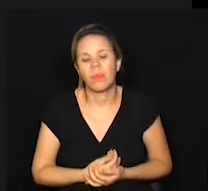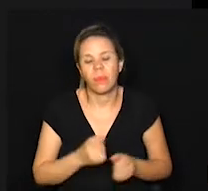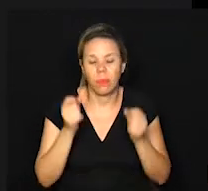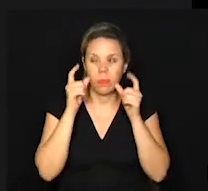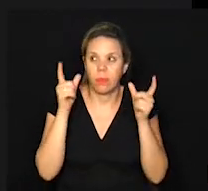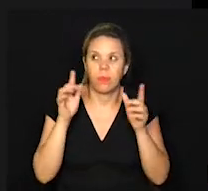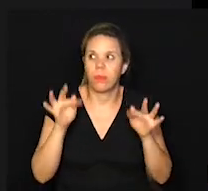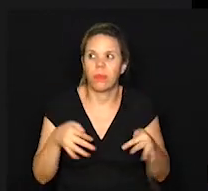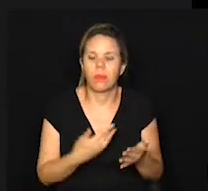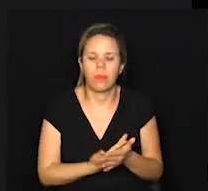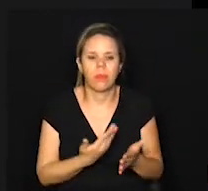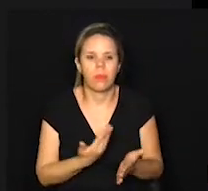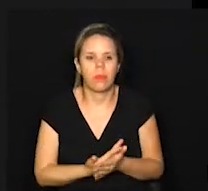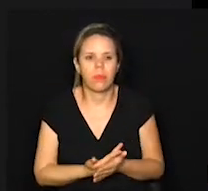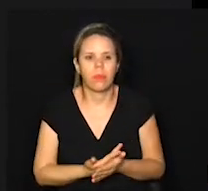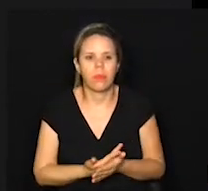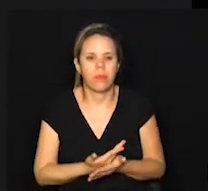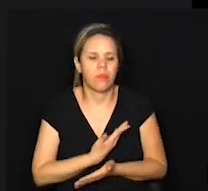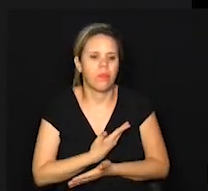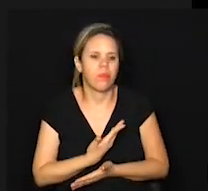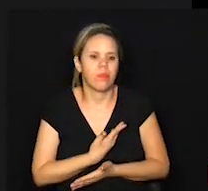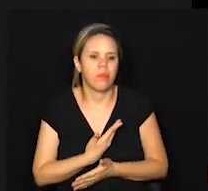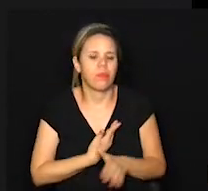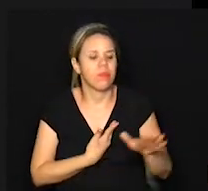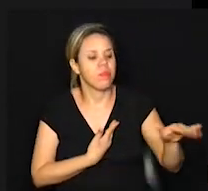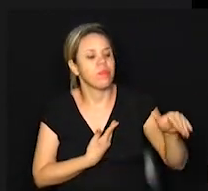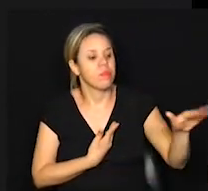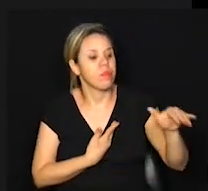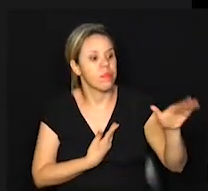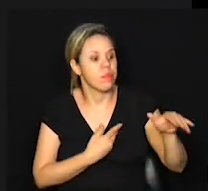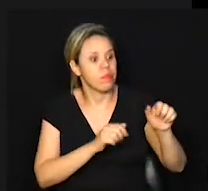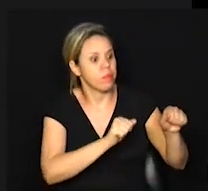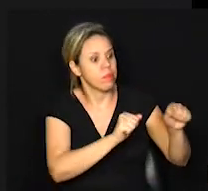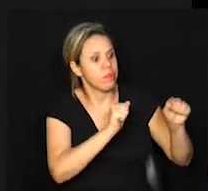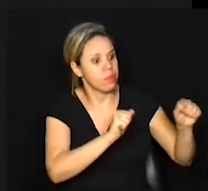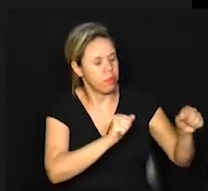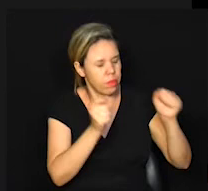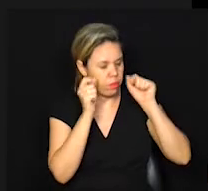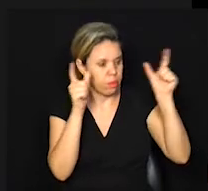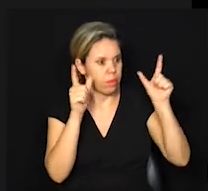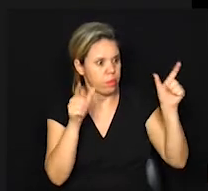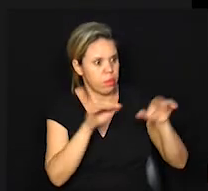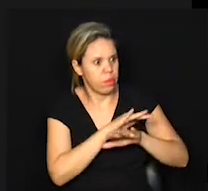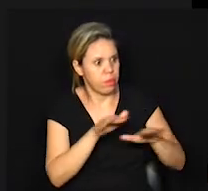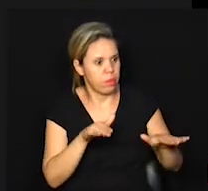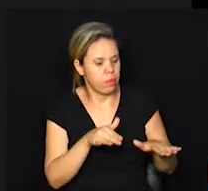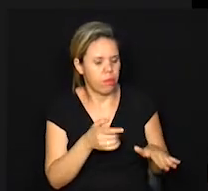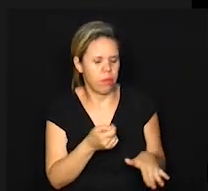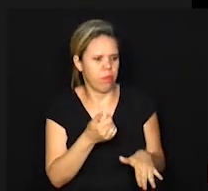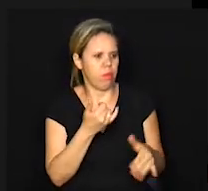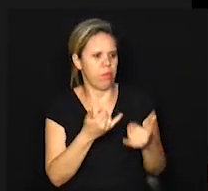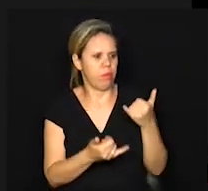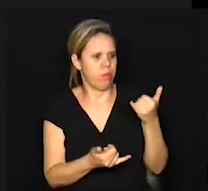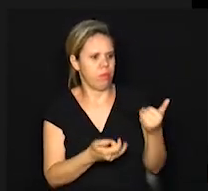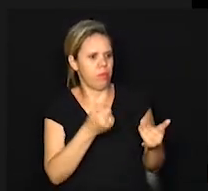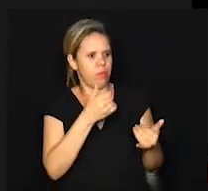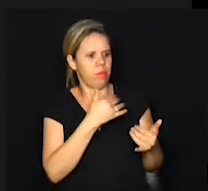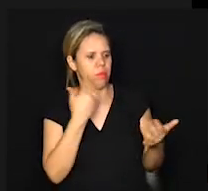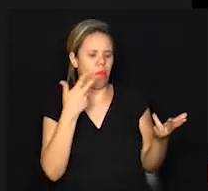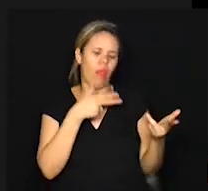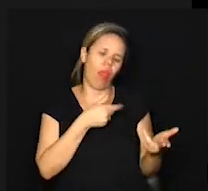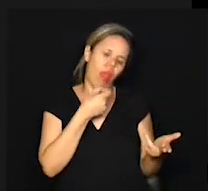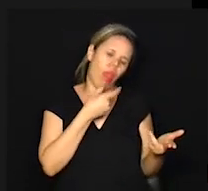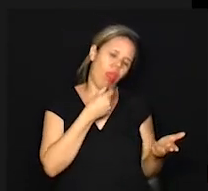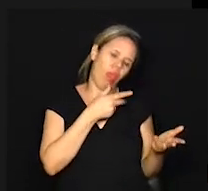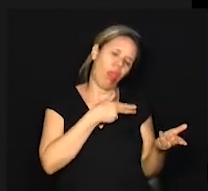no final da aula com as minhas amigas, tentando me acordar, me ressuscitar, porque eu praticamente morria durante as aulas, de tanto remédio